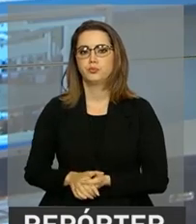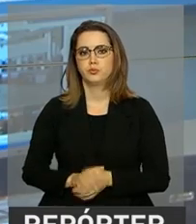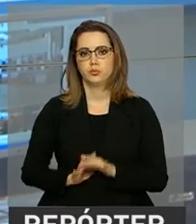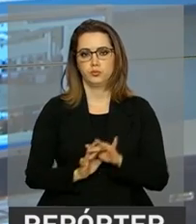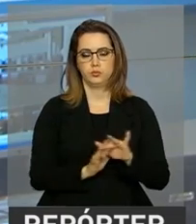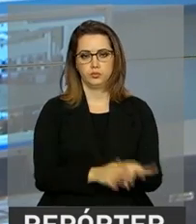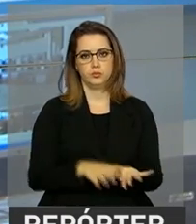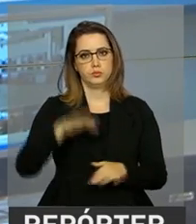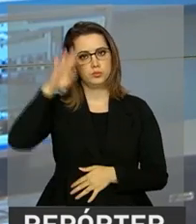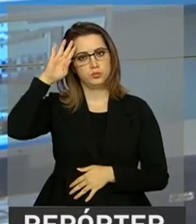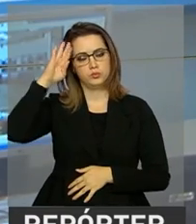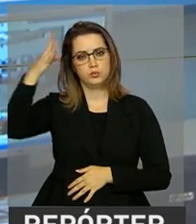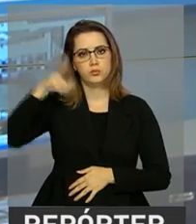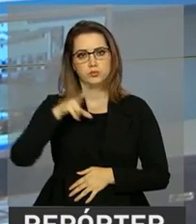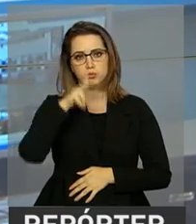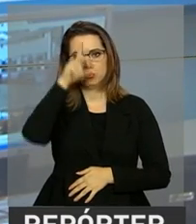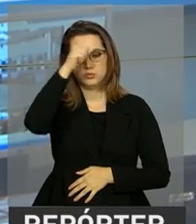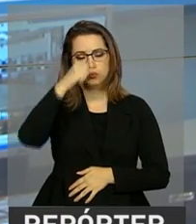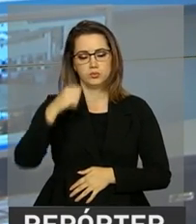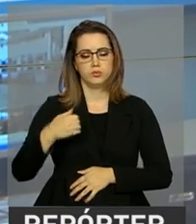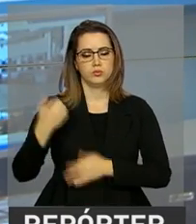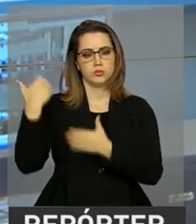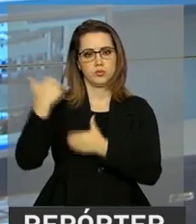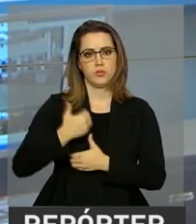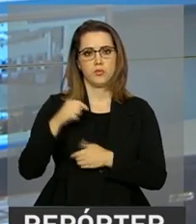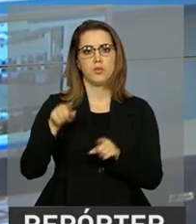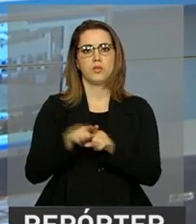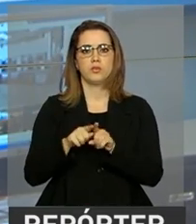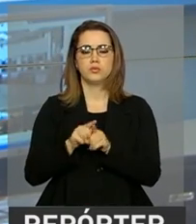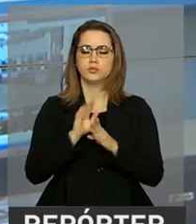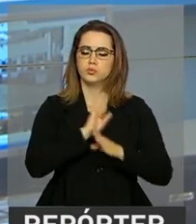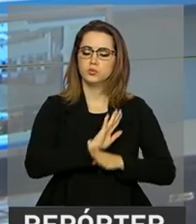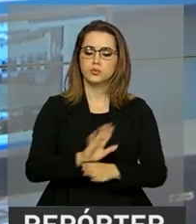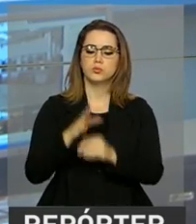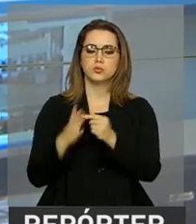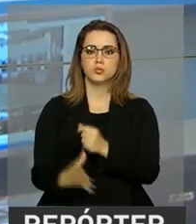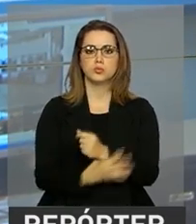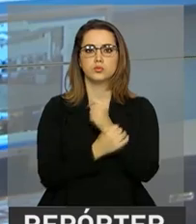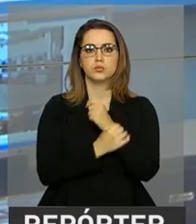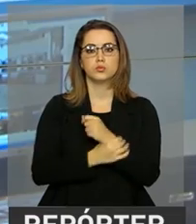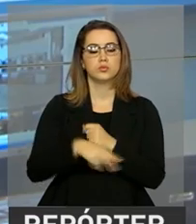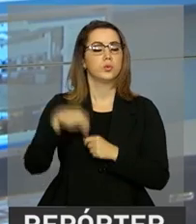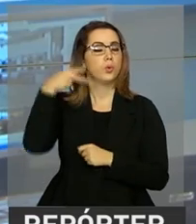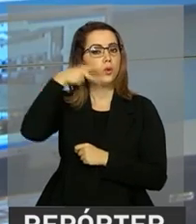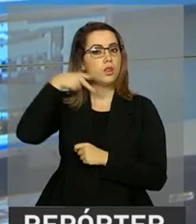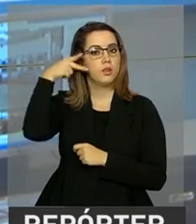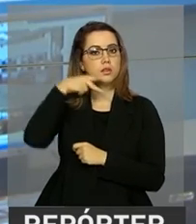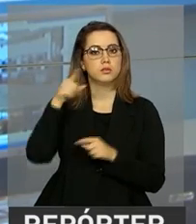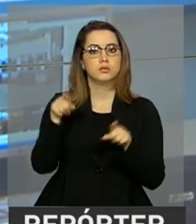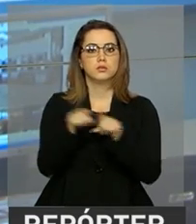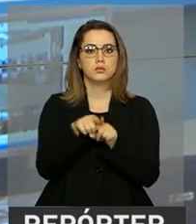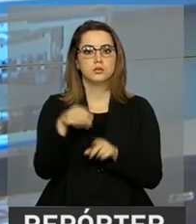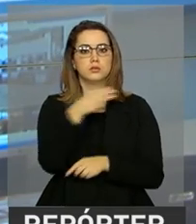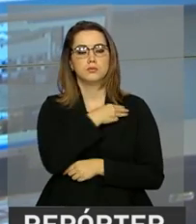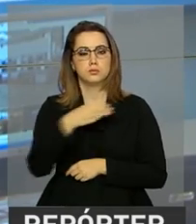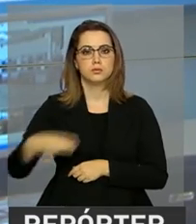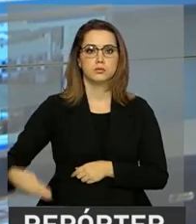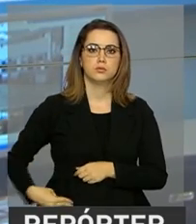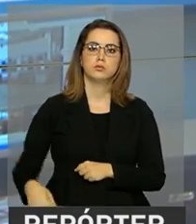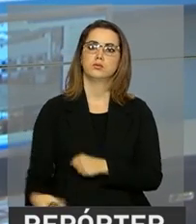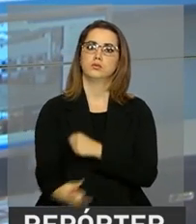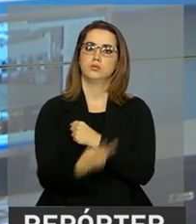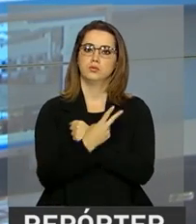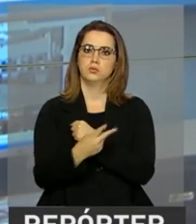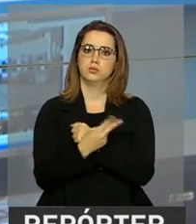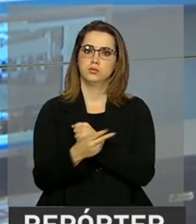Forças Armadas reforçam a segurança pública na região metropolitana de Natal. O ministro da Defesa, Raul Jungmann, participou